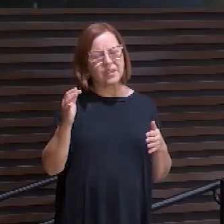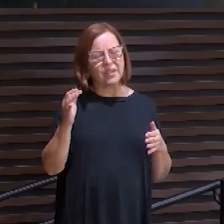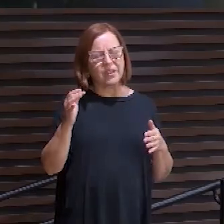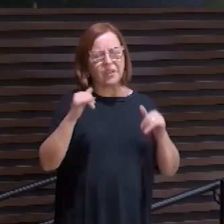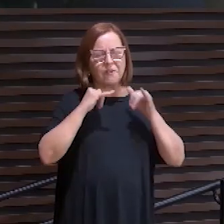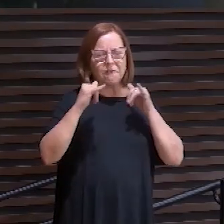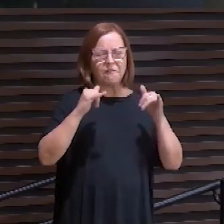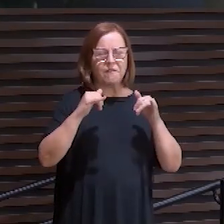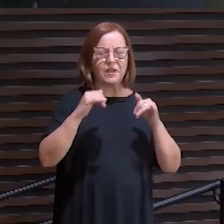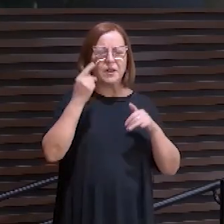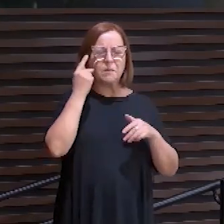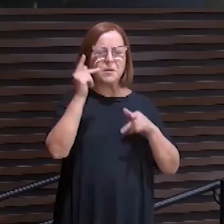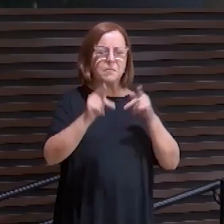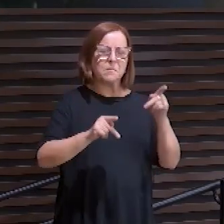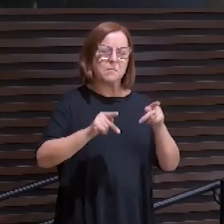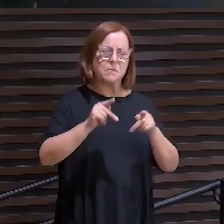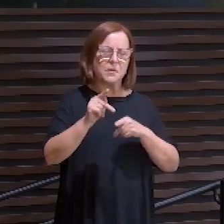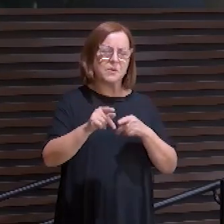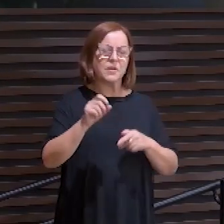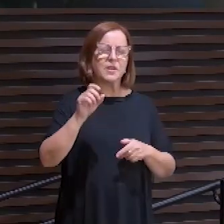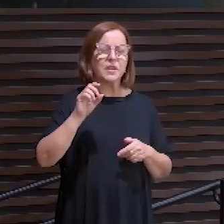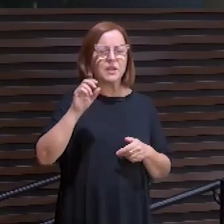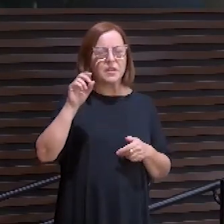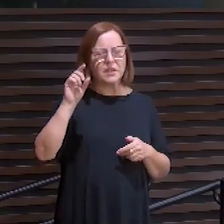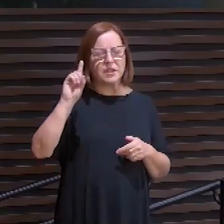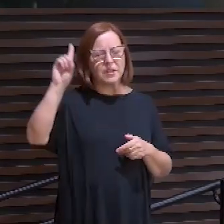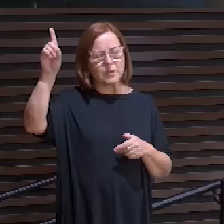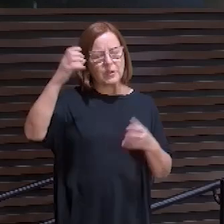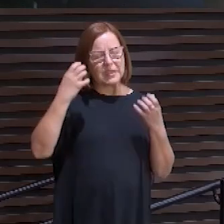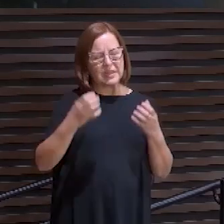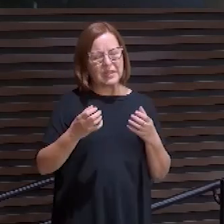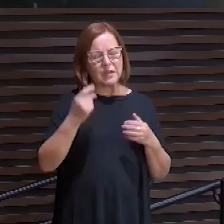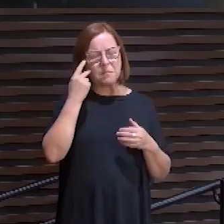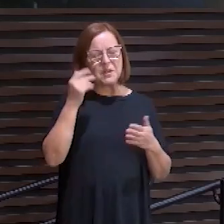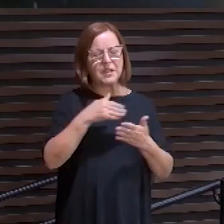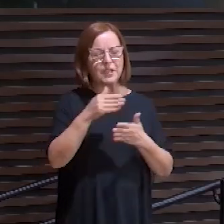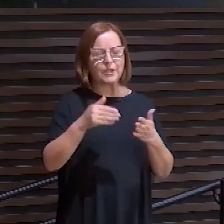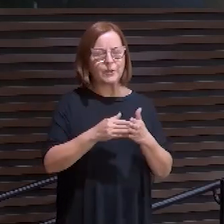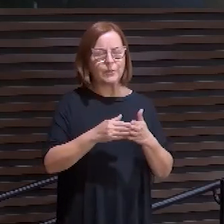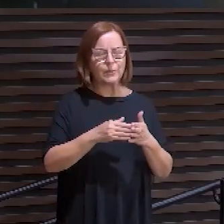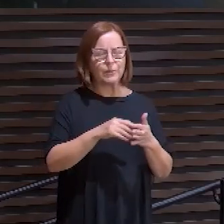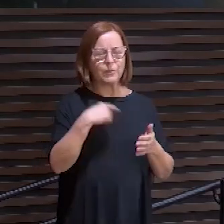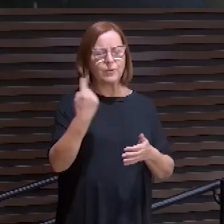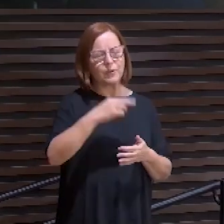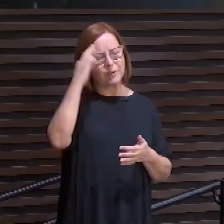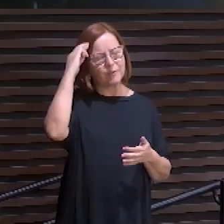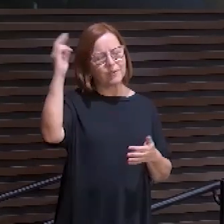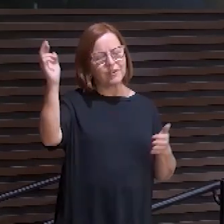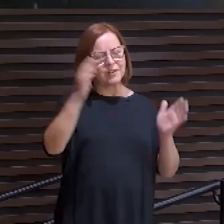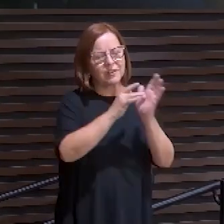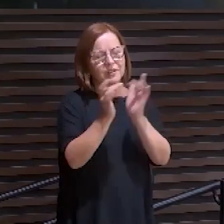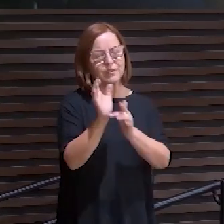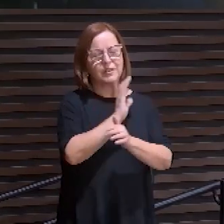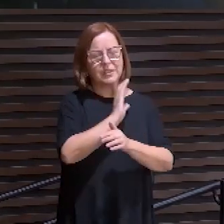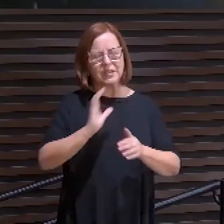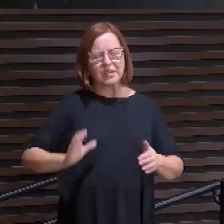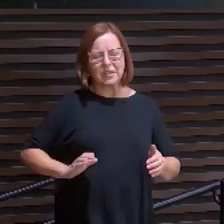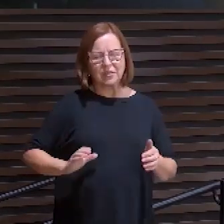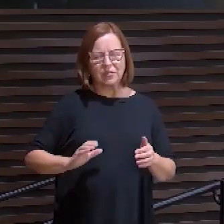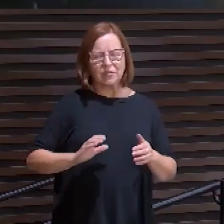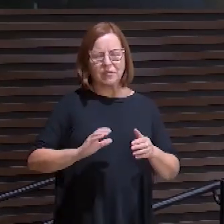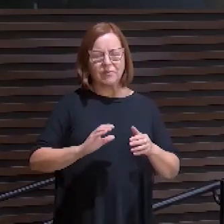falar, para que em tudo o nosso Senhor Jesus Cristo seja engrandecido. A